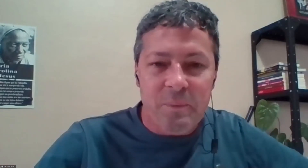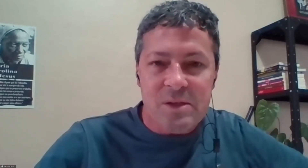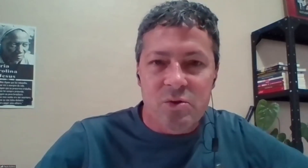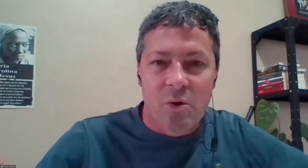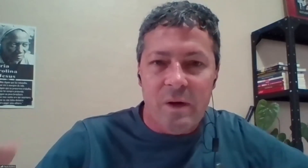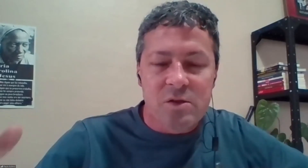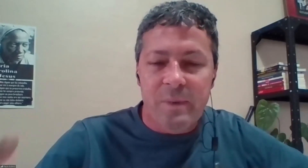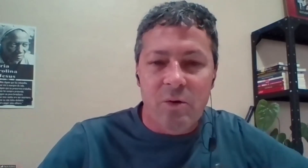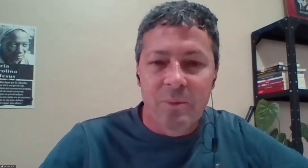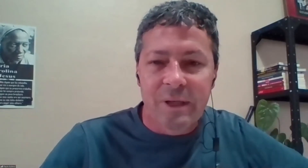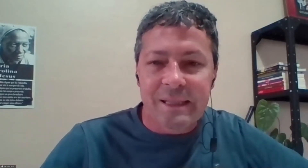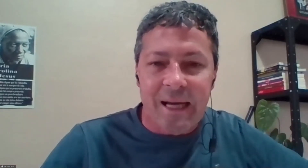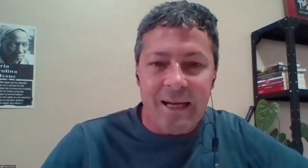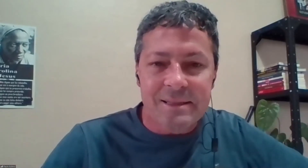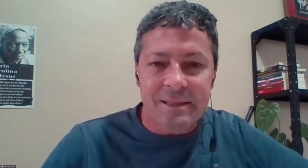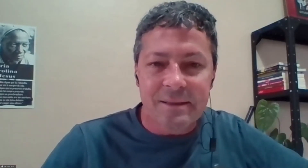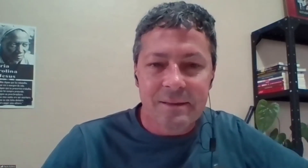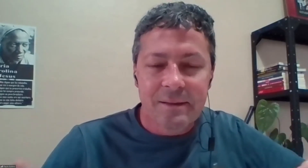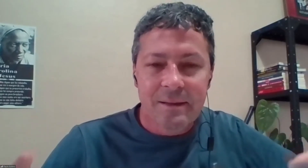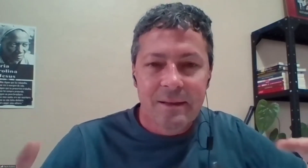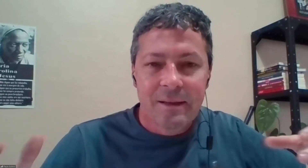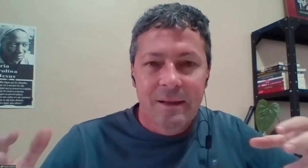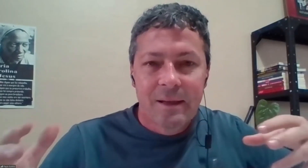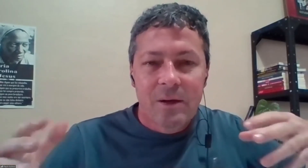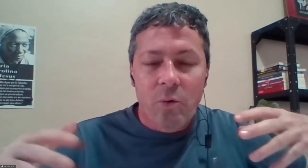de pessoas, uma comunidade,